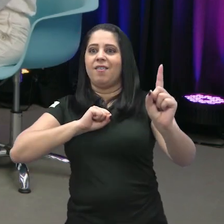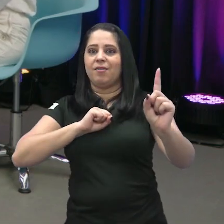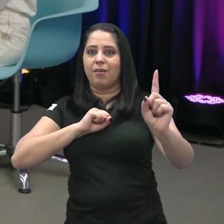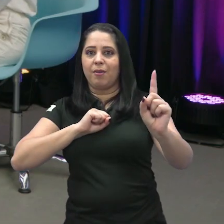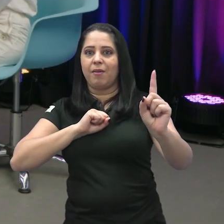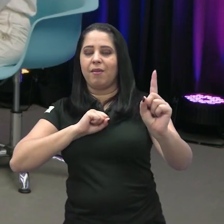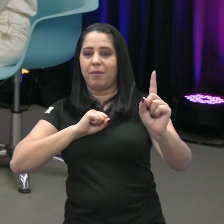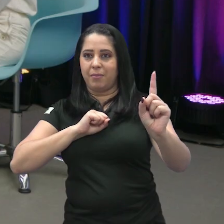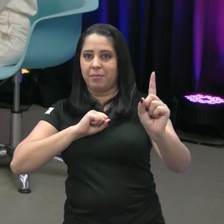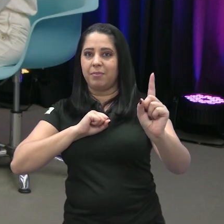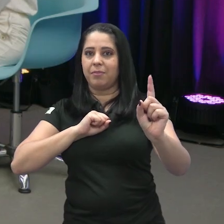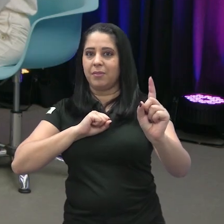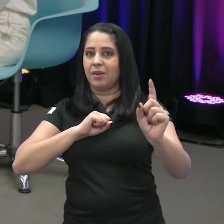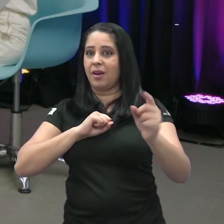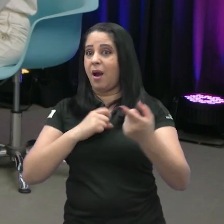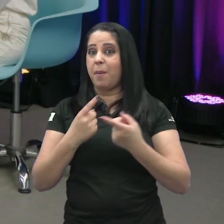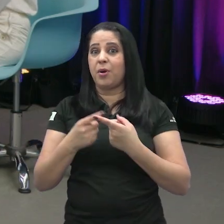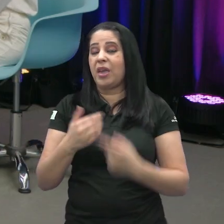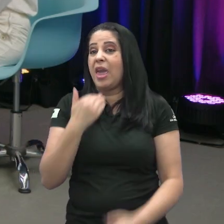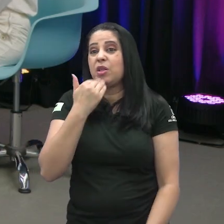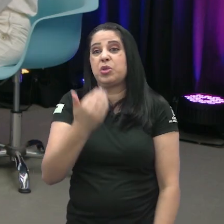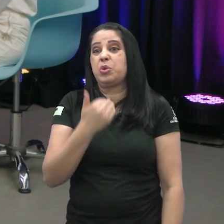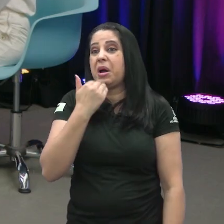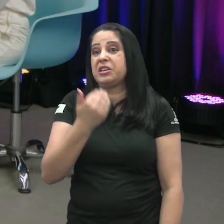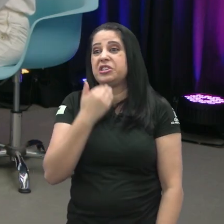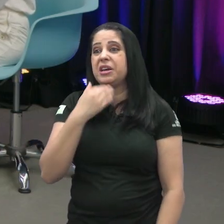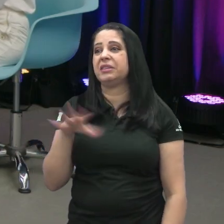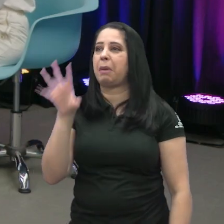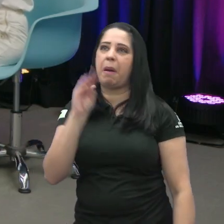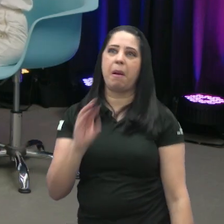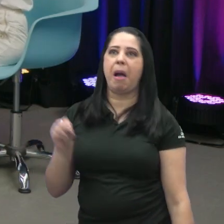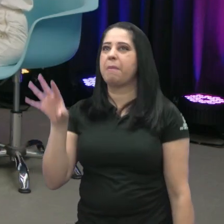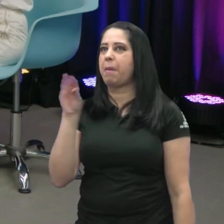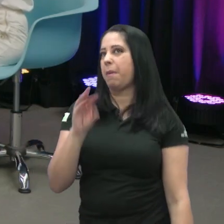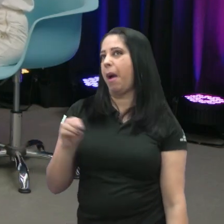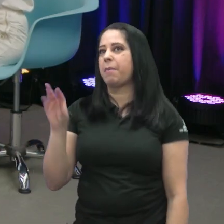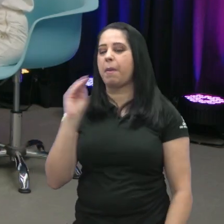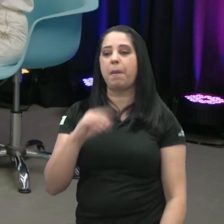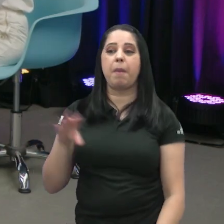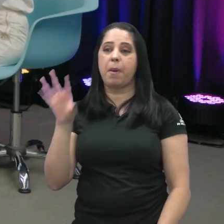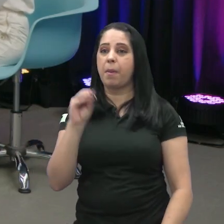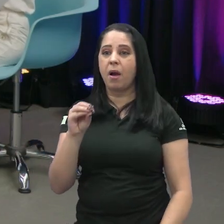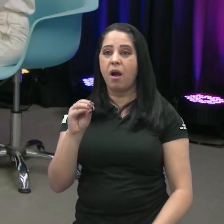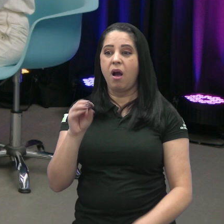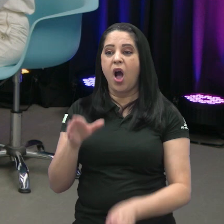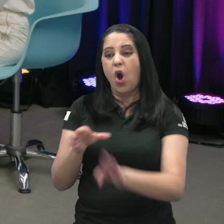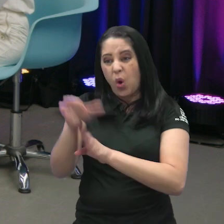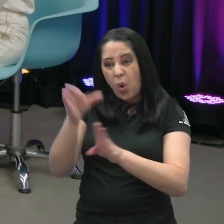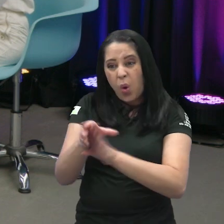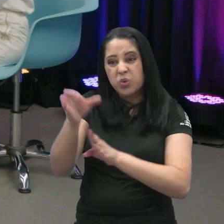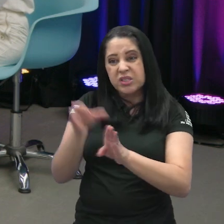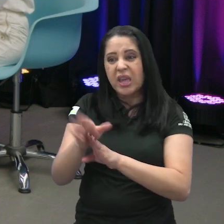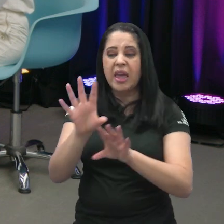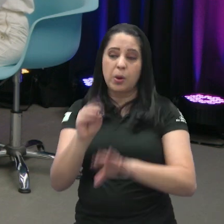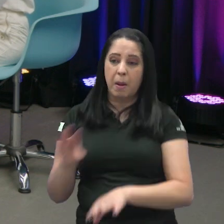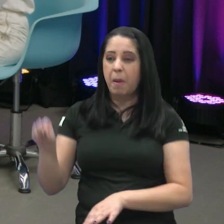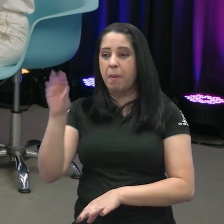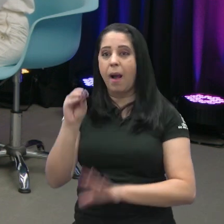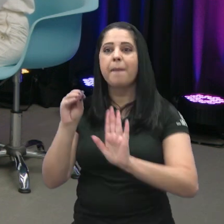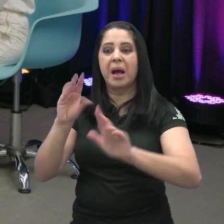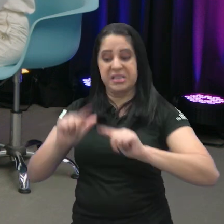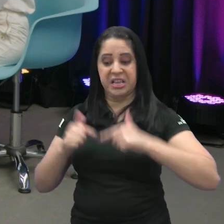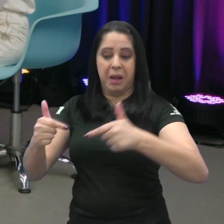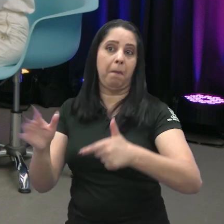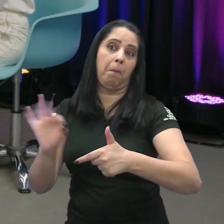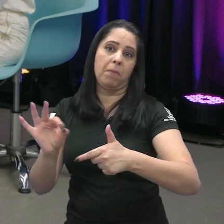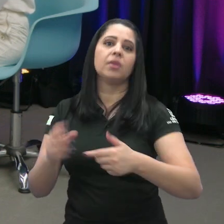sem estar conectado com a nossa essência, senão a nossa fala vira só ruído, né, Tabita? Isso. Até para os meus filhos, né? Tinham duas